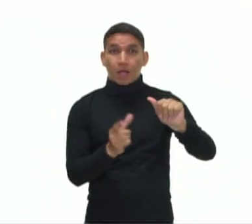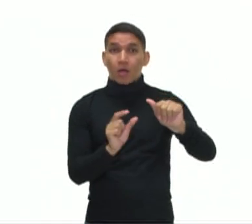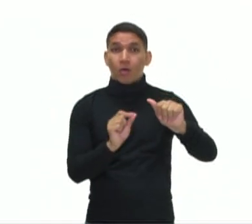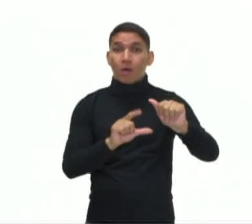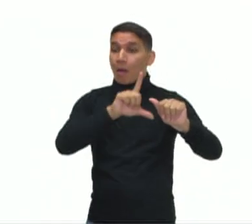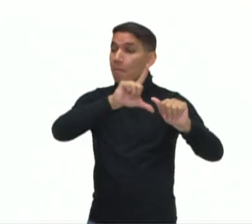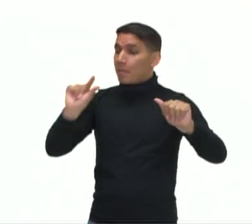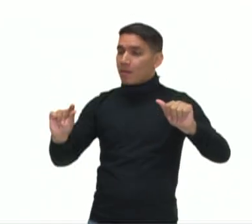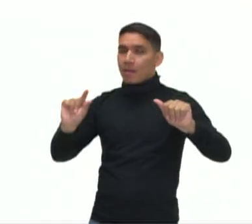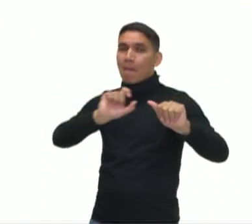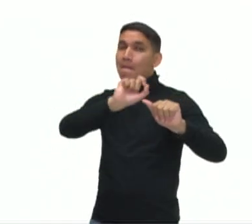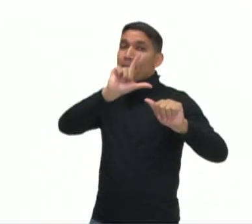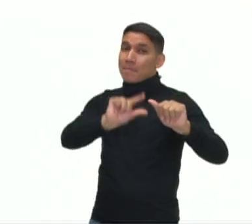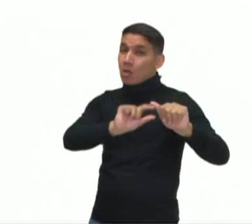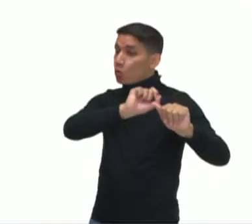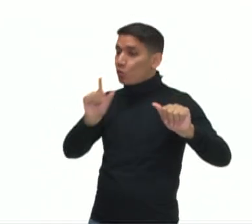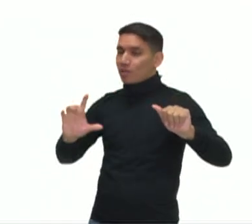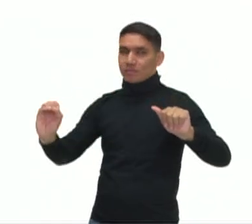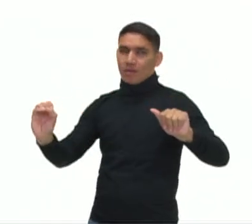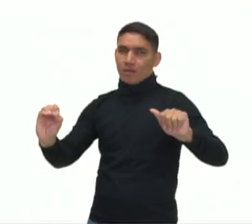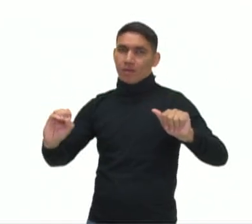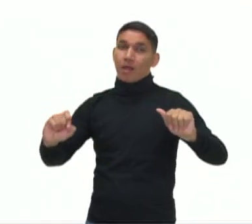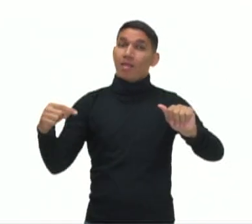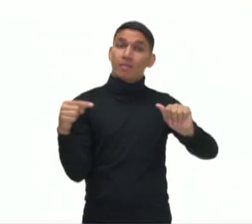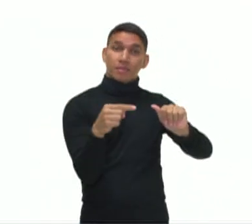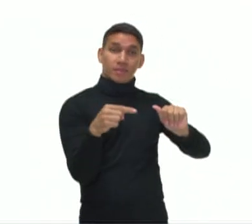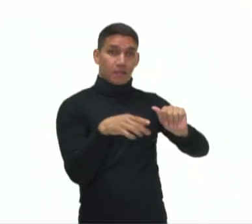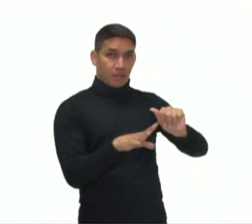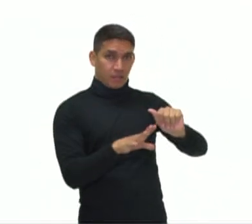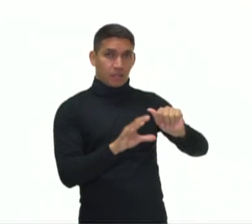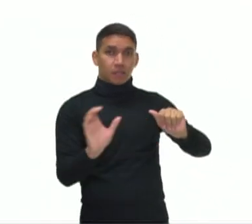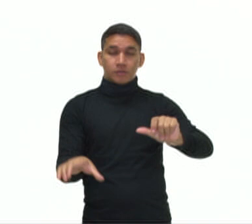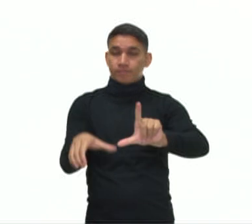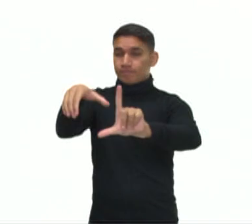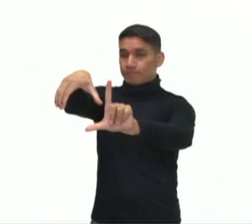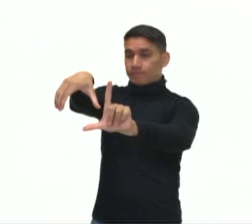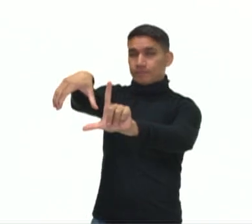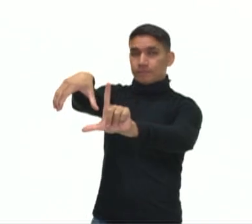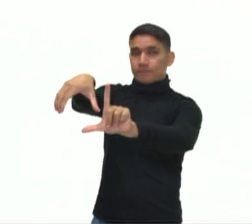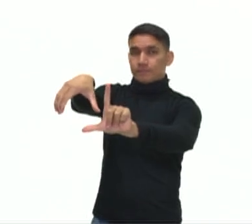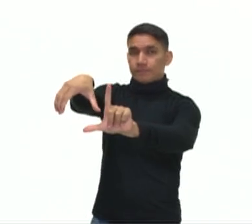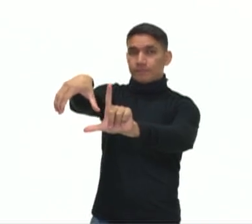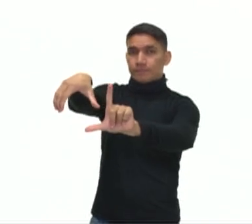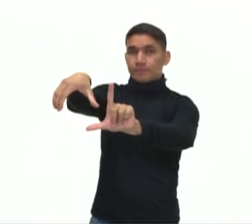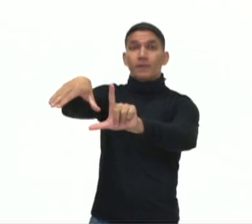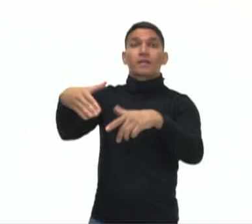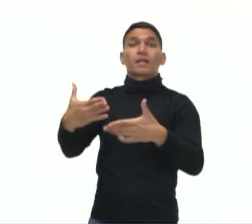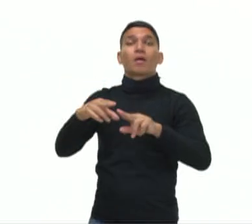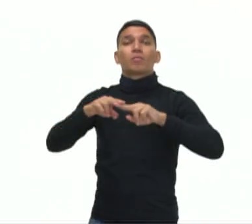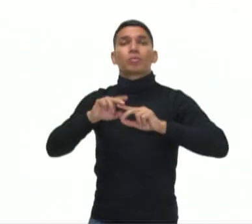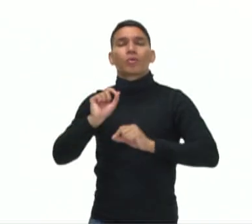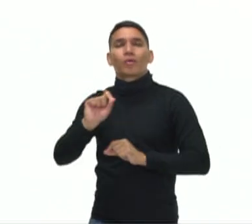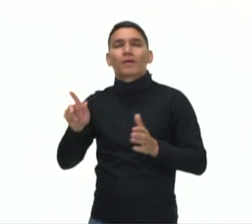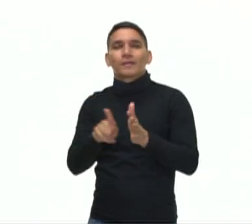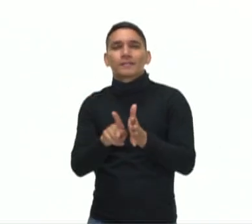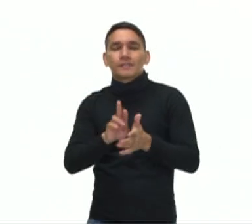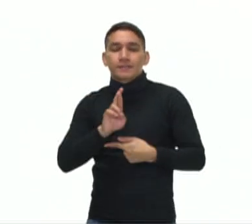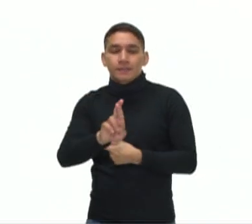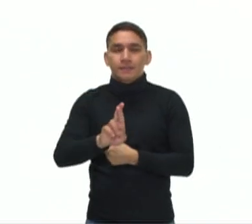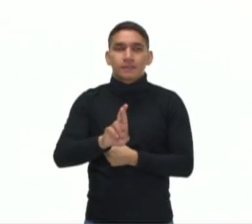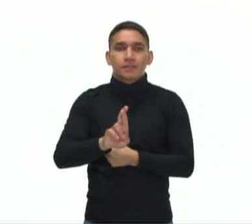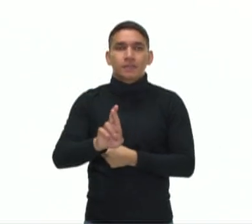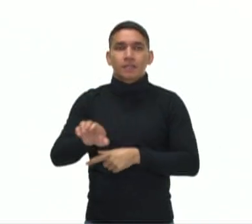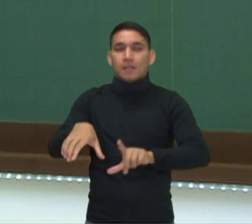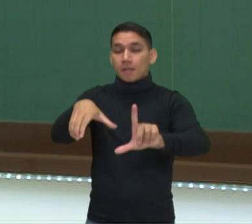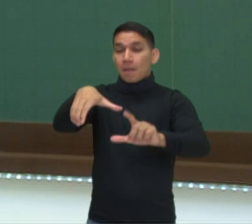menor do que zero, negativo, concavidade da parábola voltada para baixo. Então, valor de mínimo,